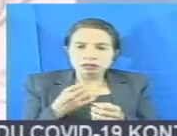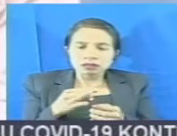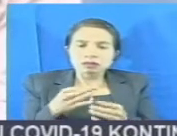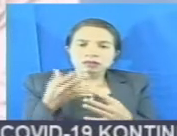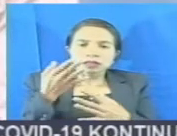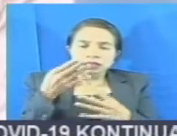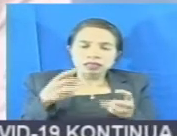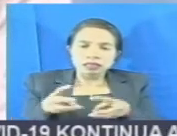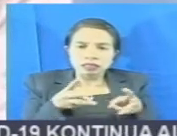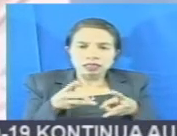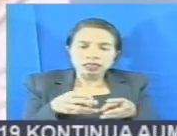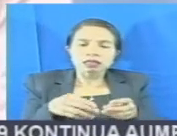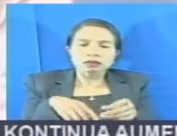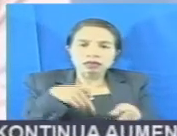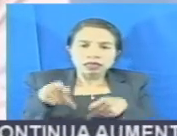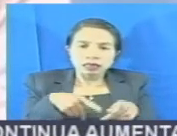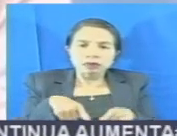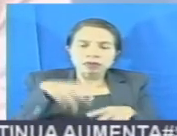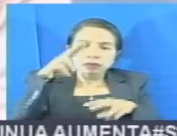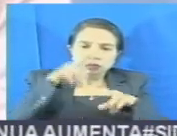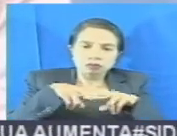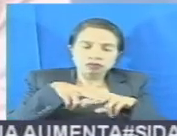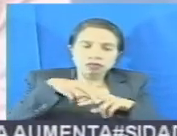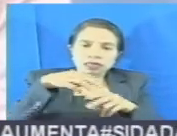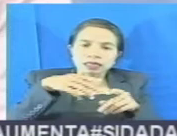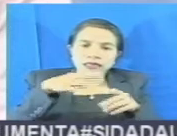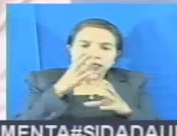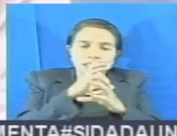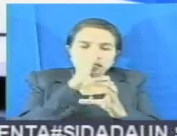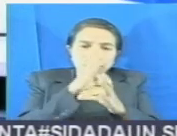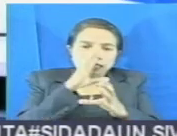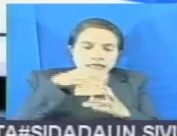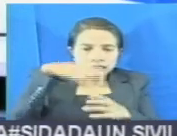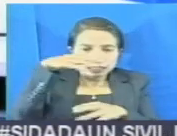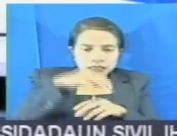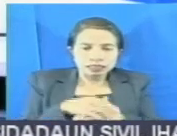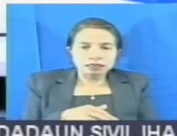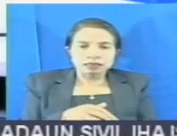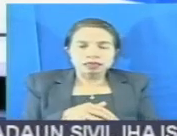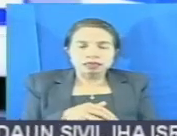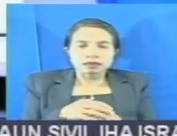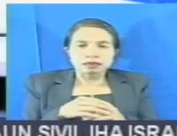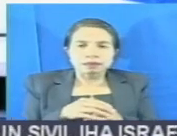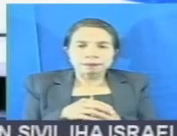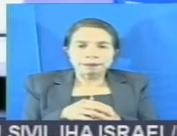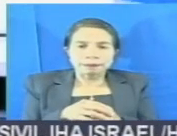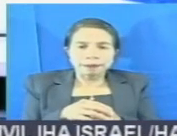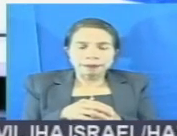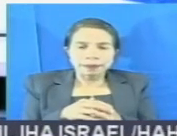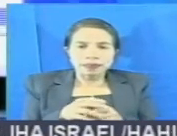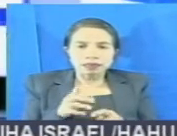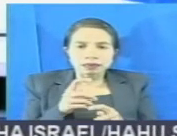que bela sai falando neva o si tá possível coordenação dele agora com nampa polícia trânsito ou segurança rodoviária, trânsito,